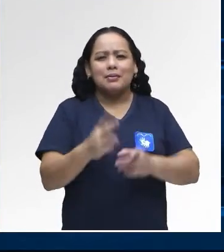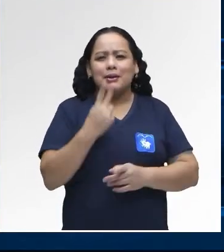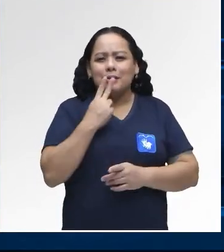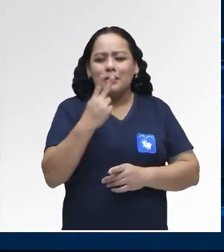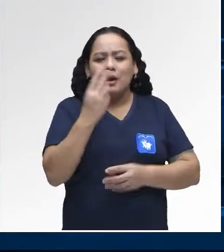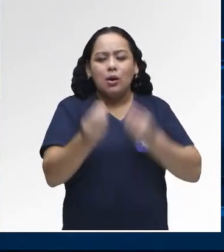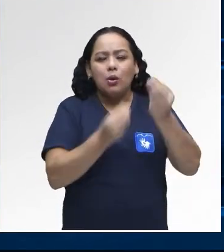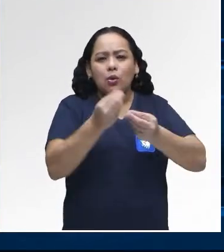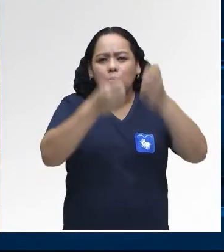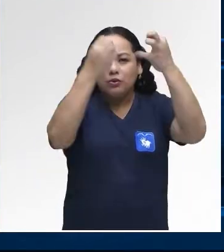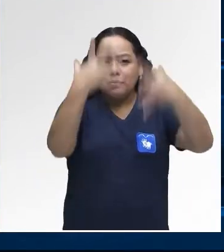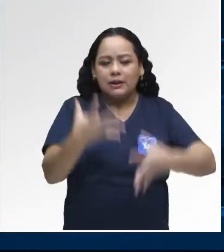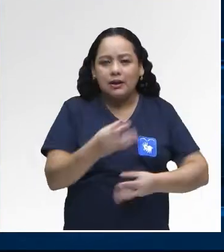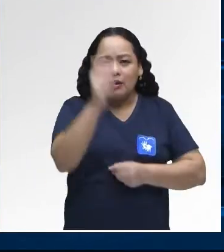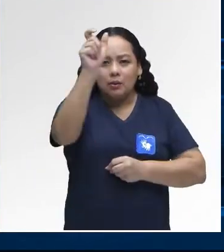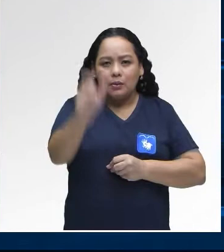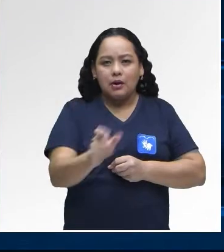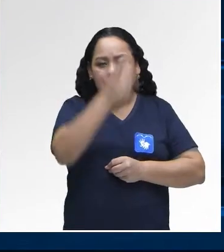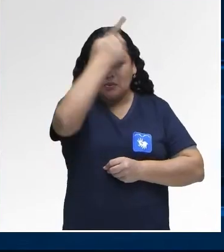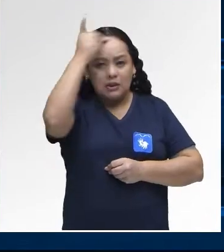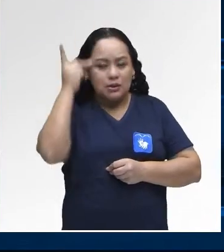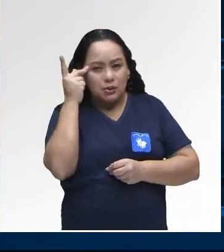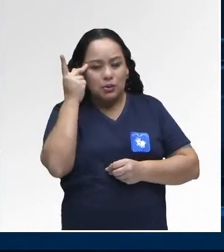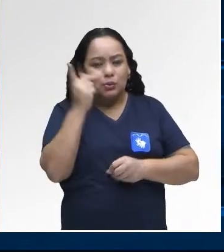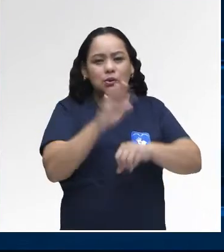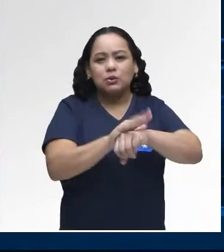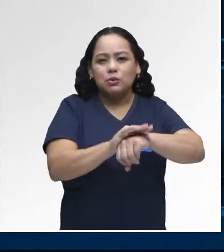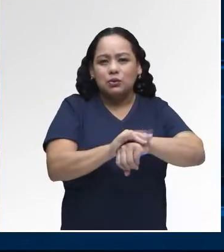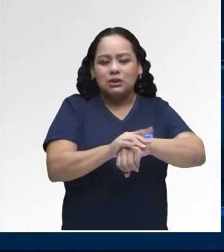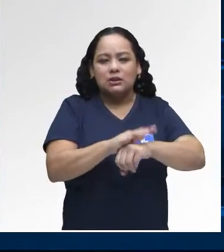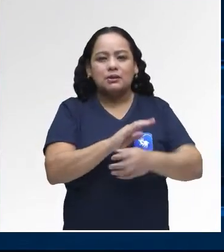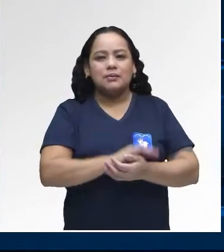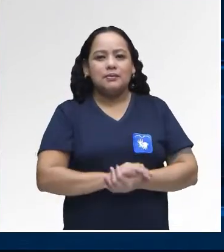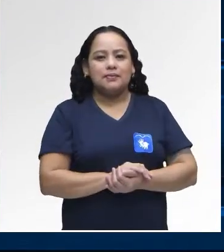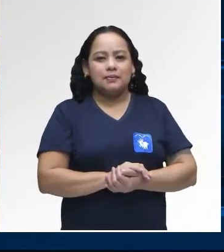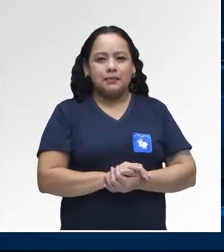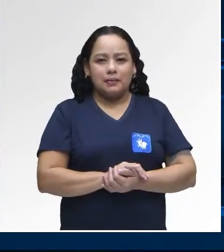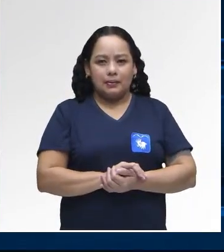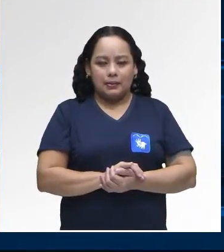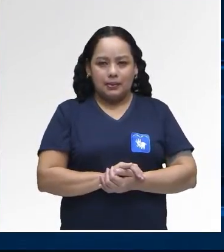drogas deixam os dependentes químicos doentes.